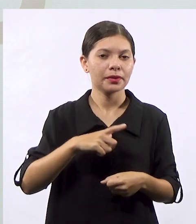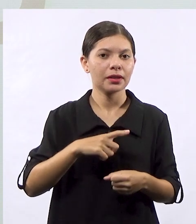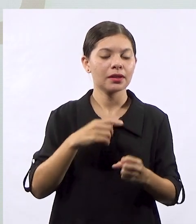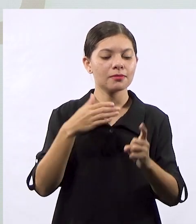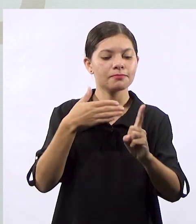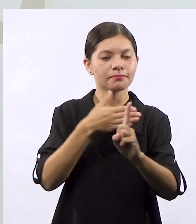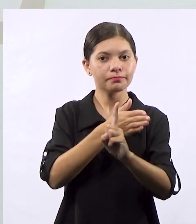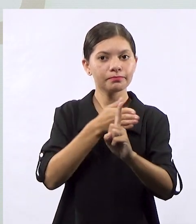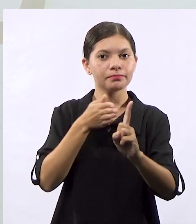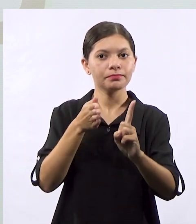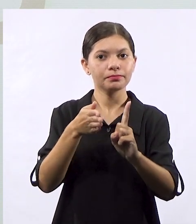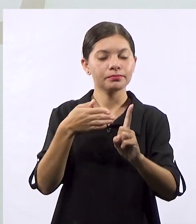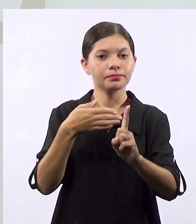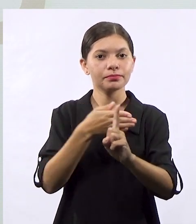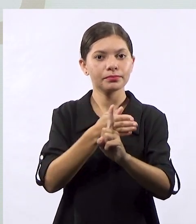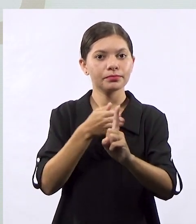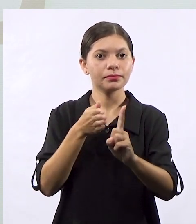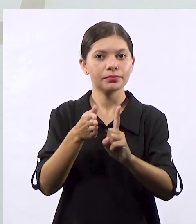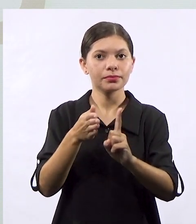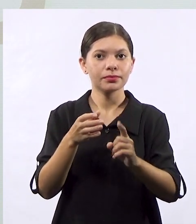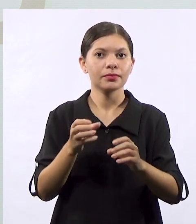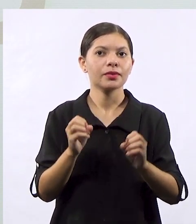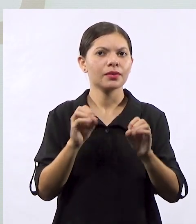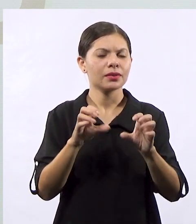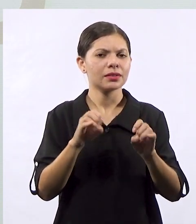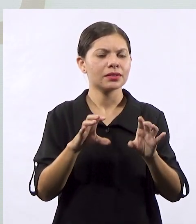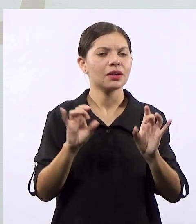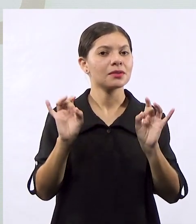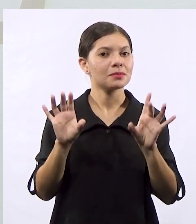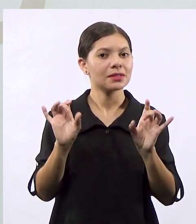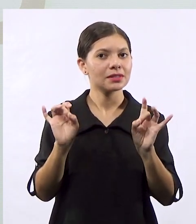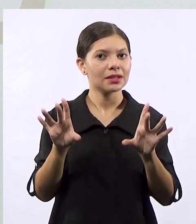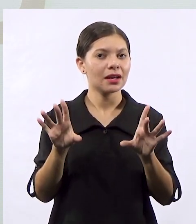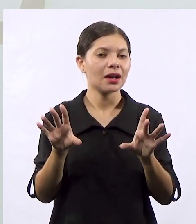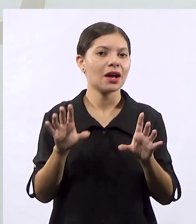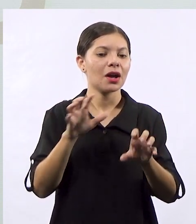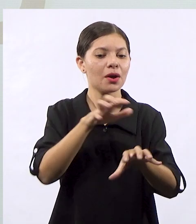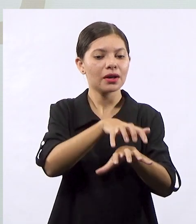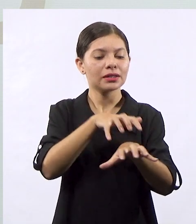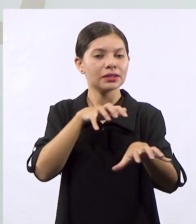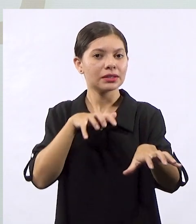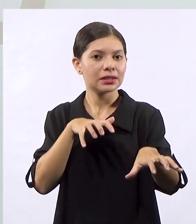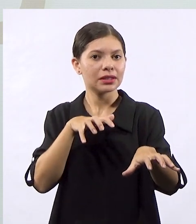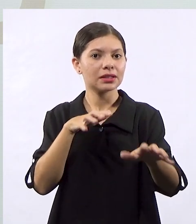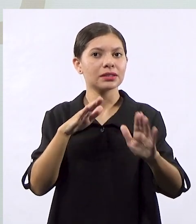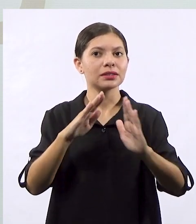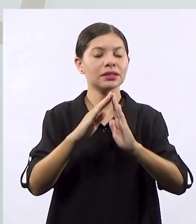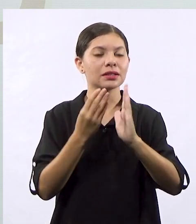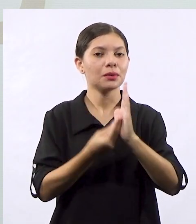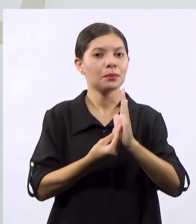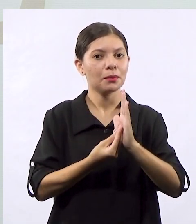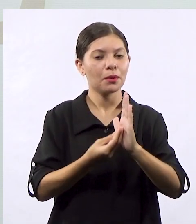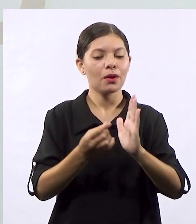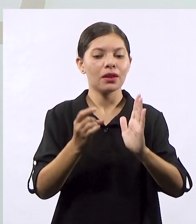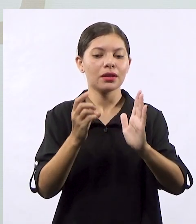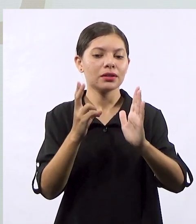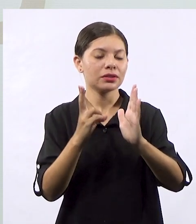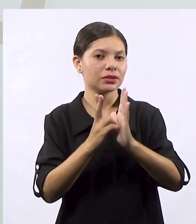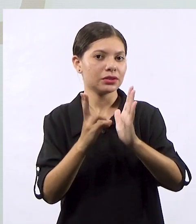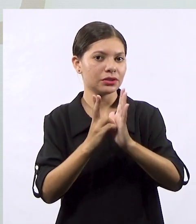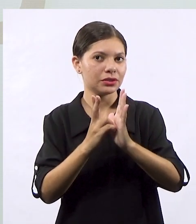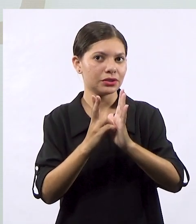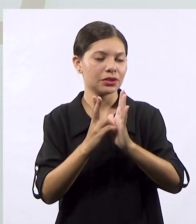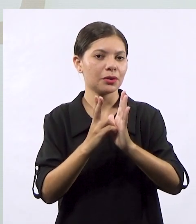as modalidades. Então, as modalidades são educação especial, educação à distância, educação quilombola, educação